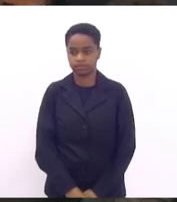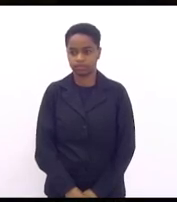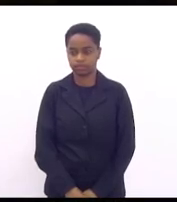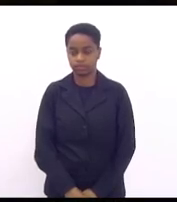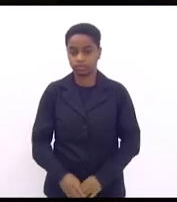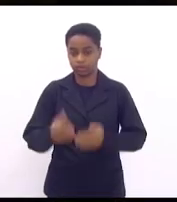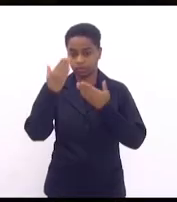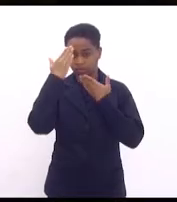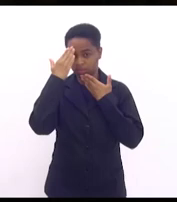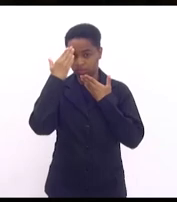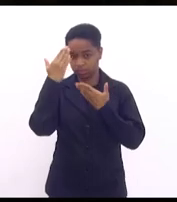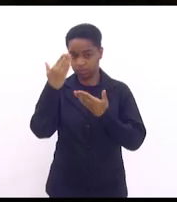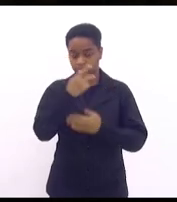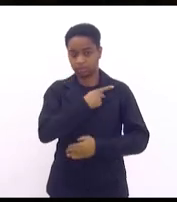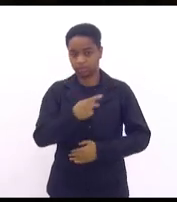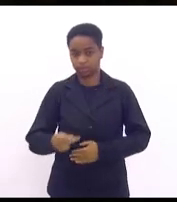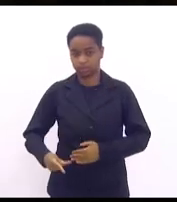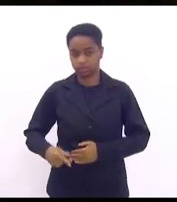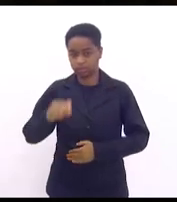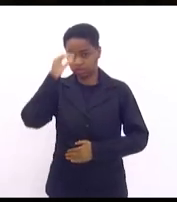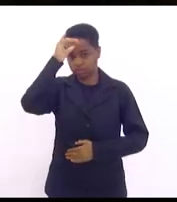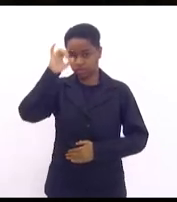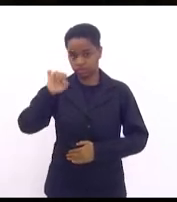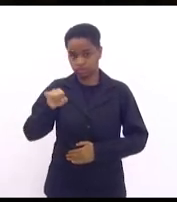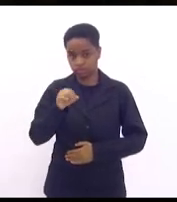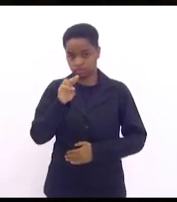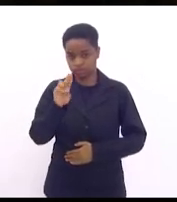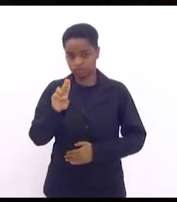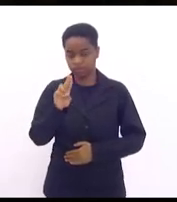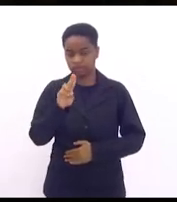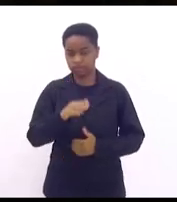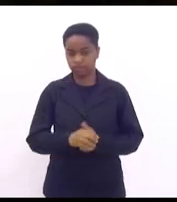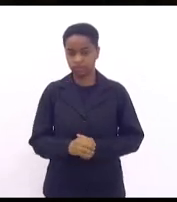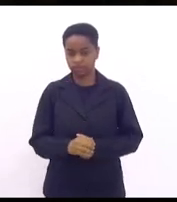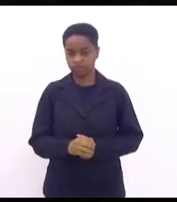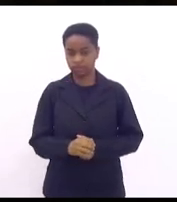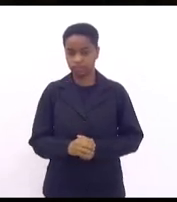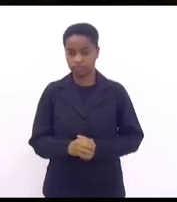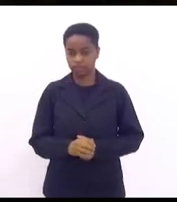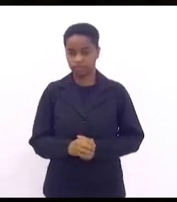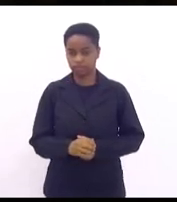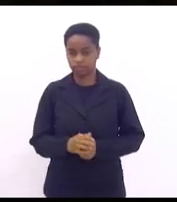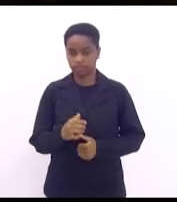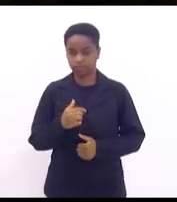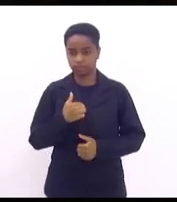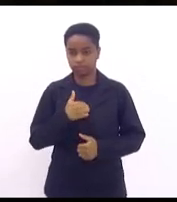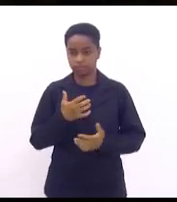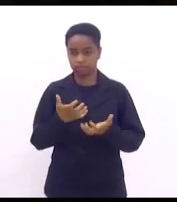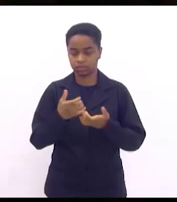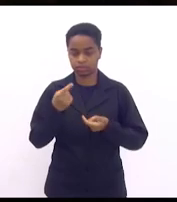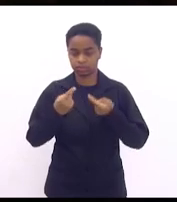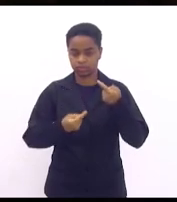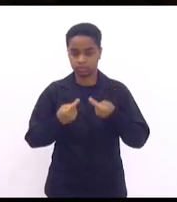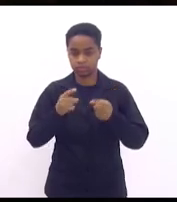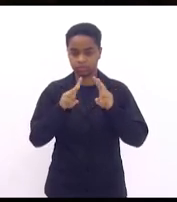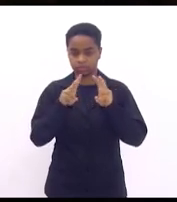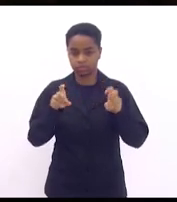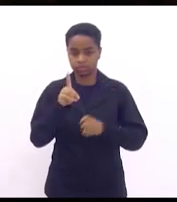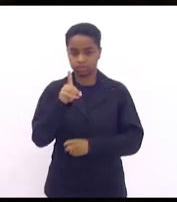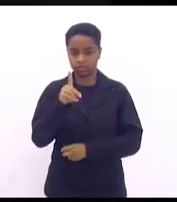Muito obrigado, presidenta Tia Ju. Eu quero fazer uma discussão em especial sobre o